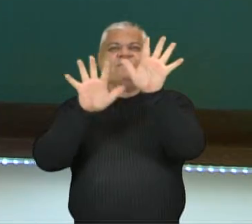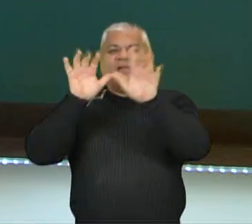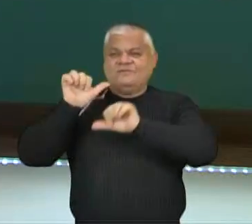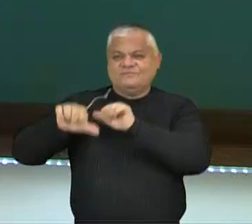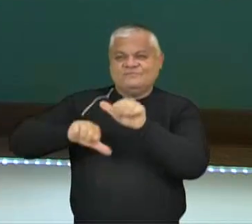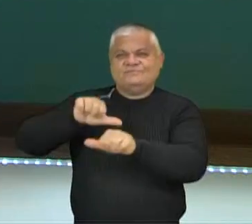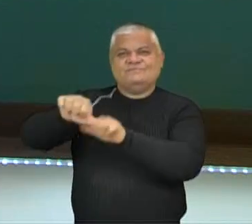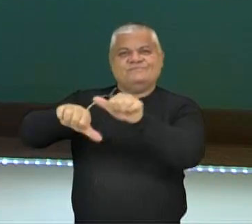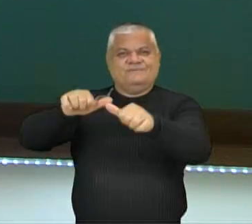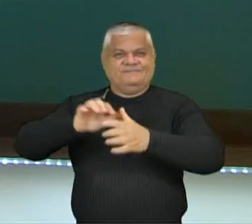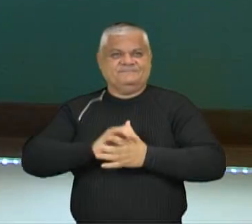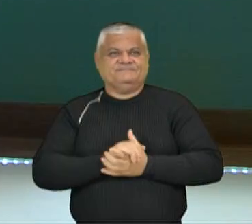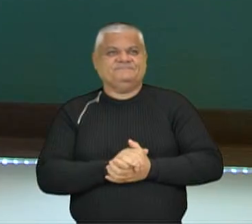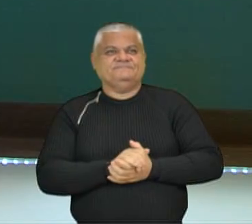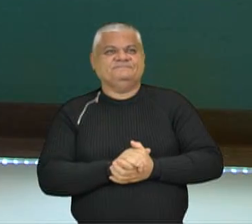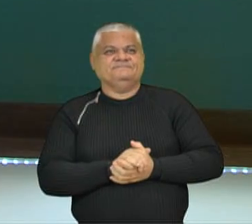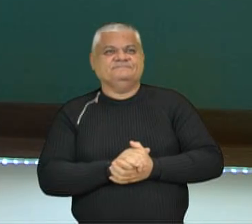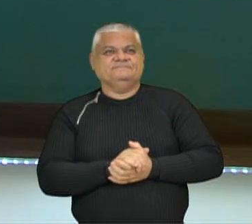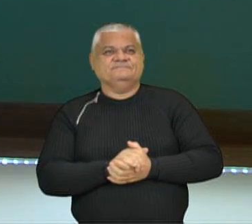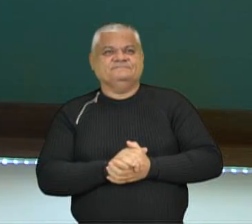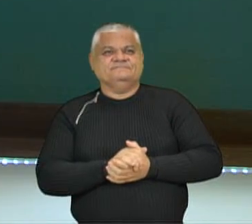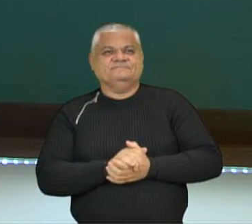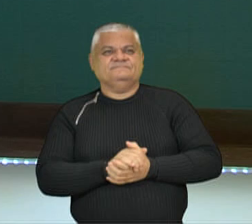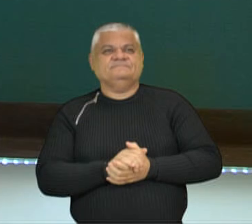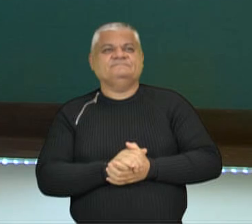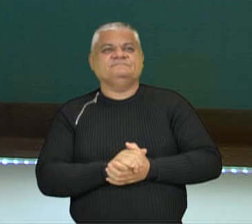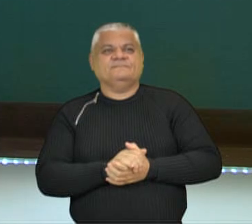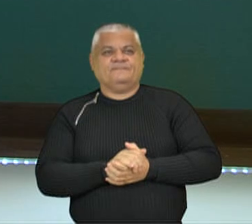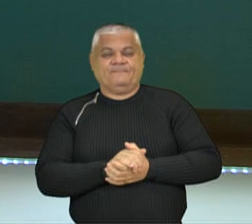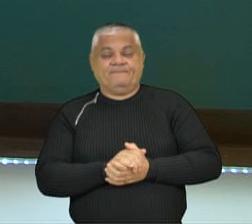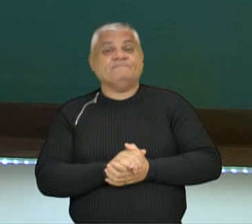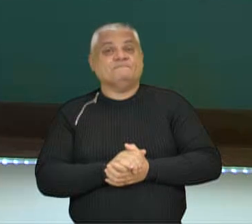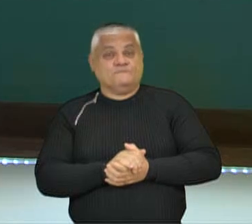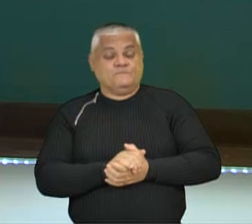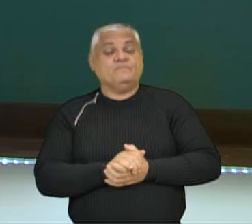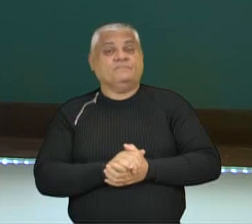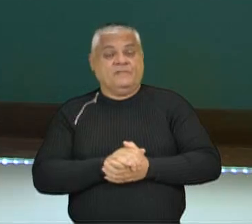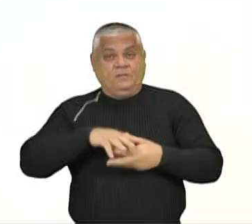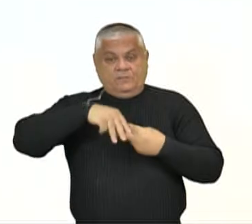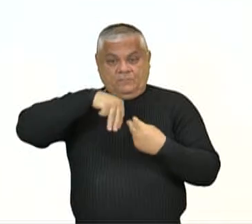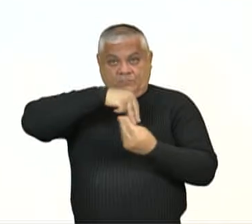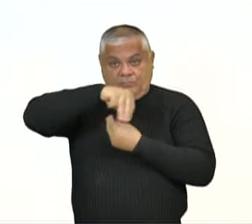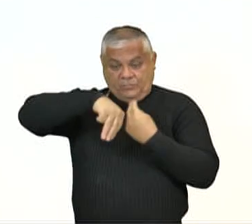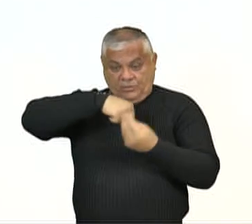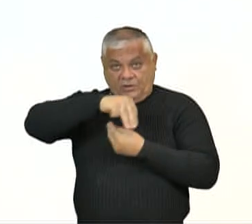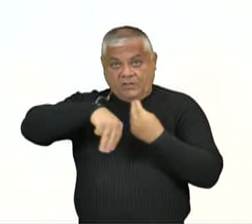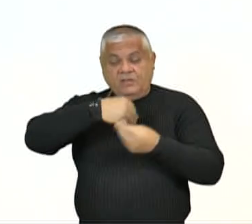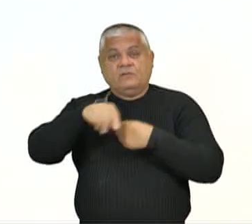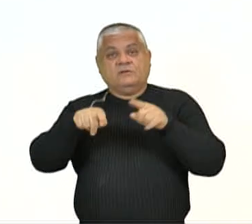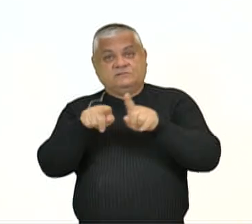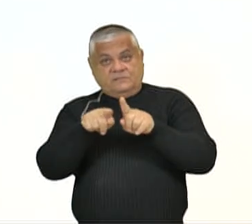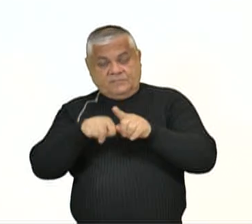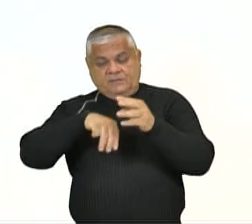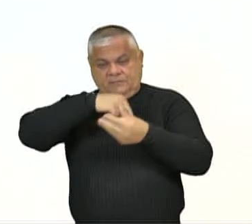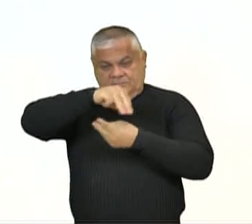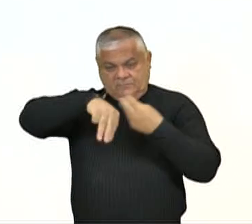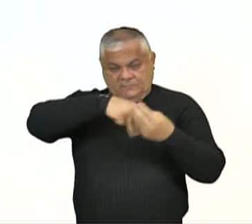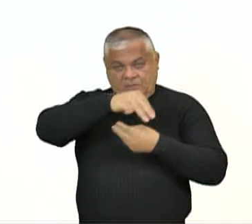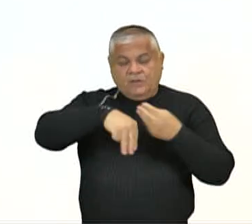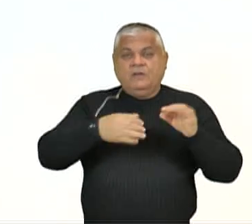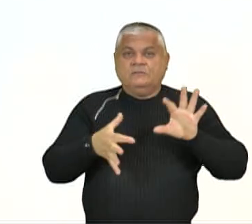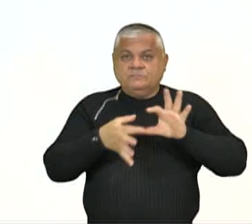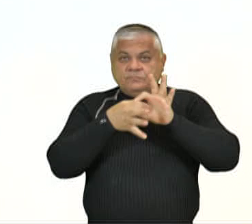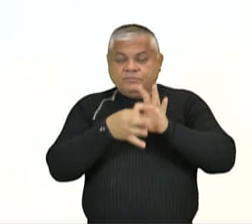novas espécies. Além disso, moléculas, evidências moleculares trabalham com moléculas, além da